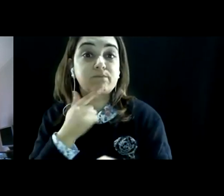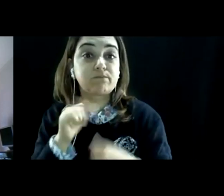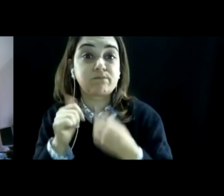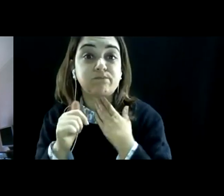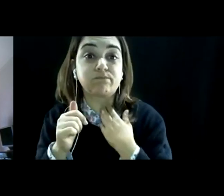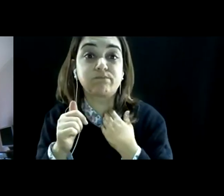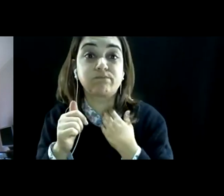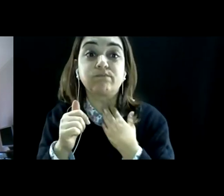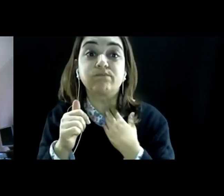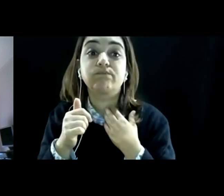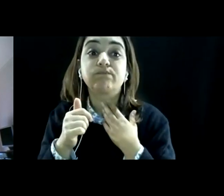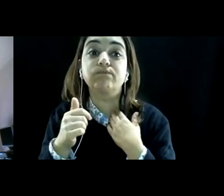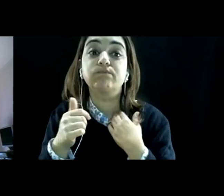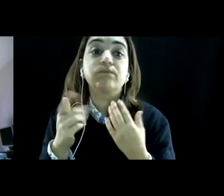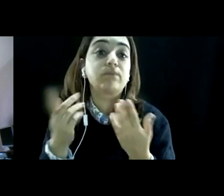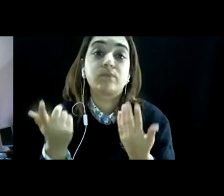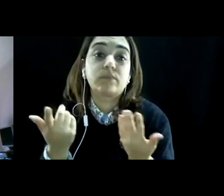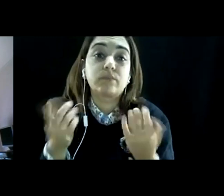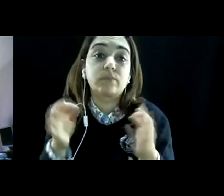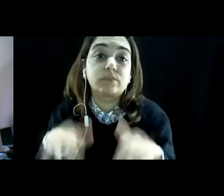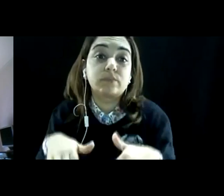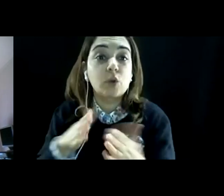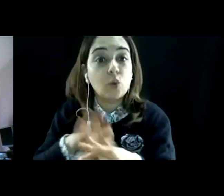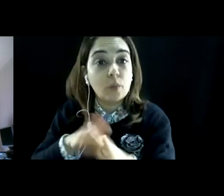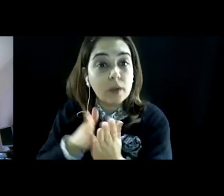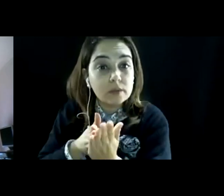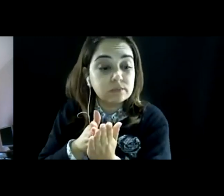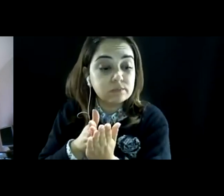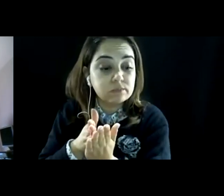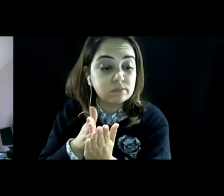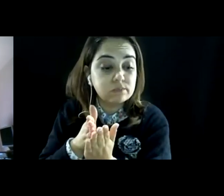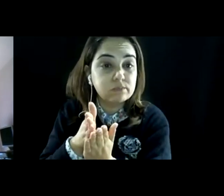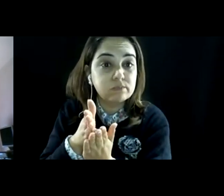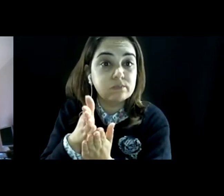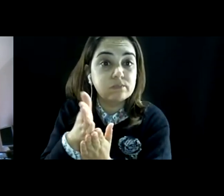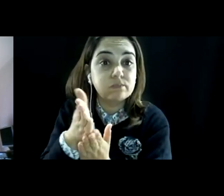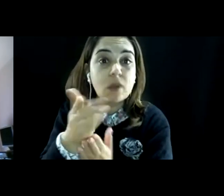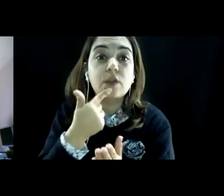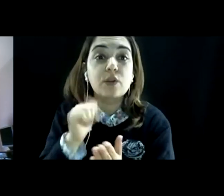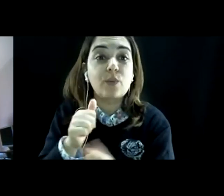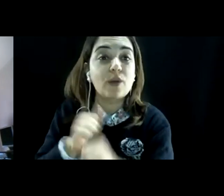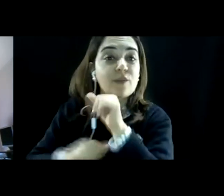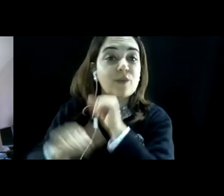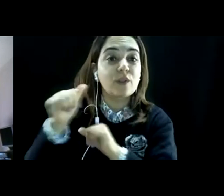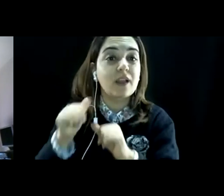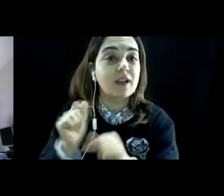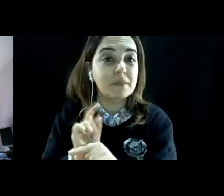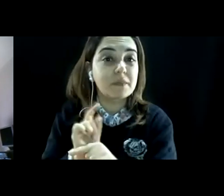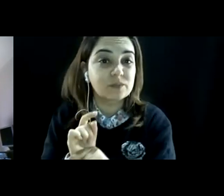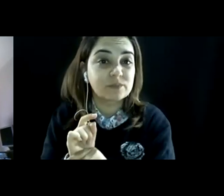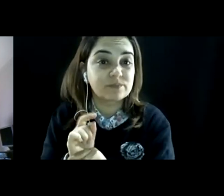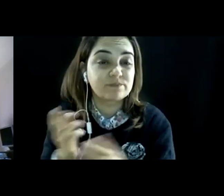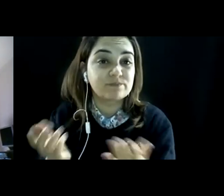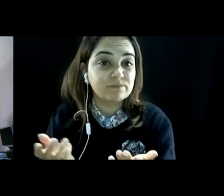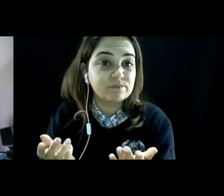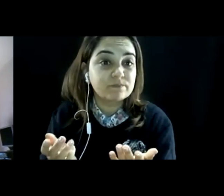matricular disciplinas de entrada, têm um ciclo de formação que é contínuo e acaba no ciclo de formação, não se podem voltar a matricular no mesmo curso.